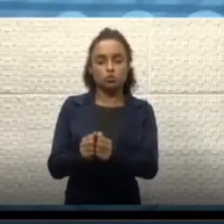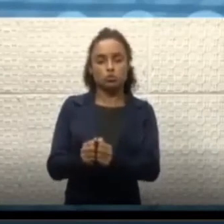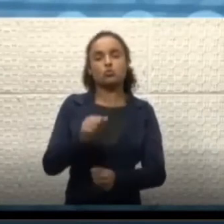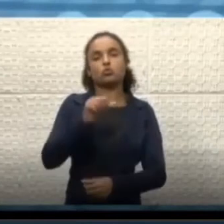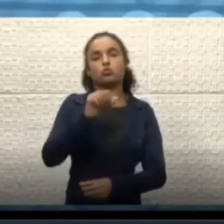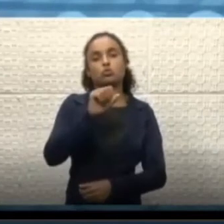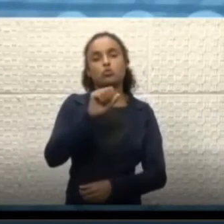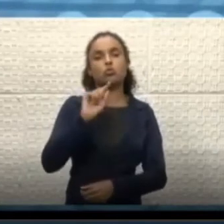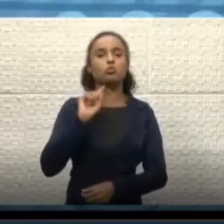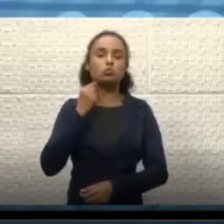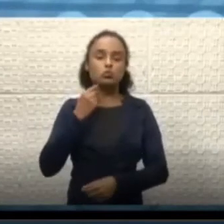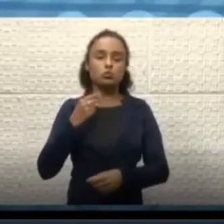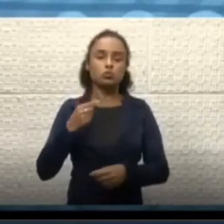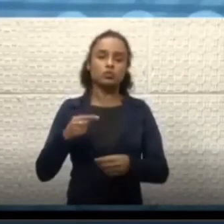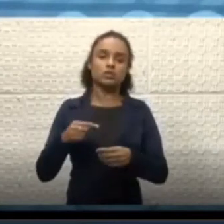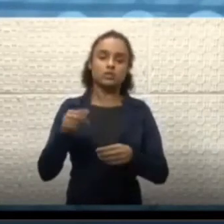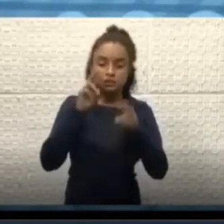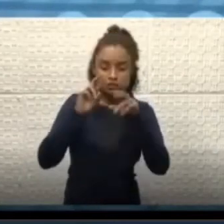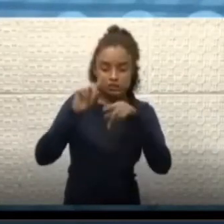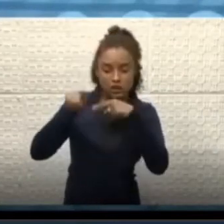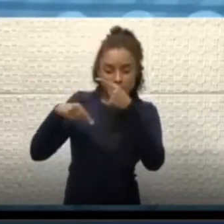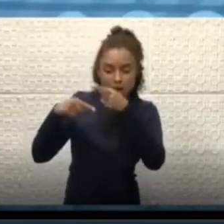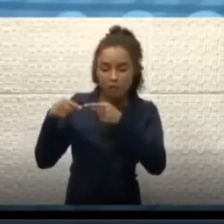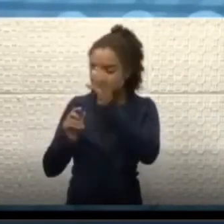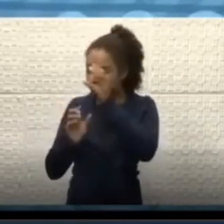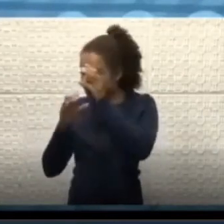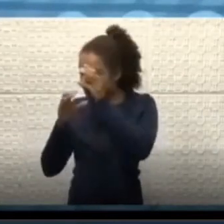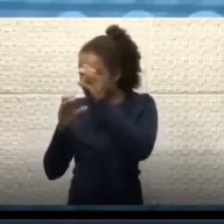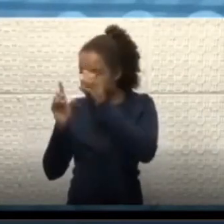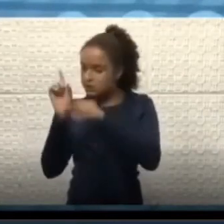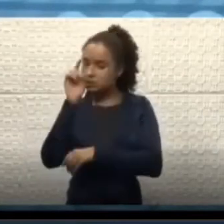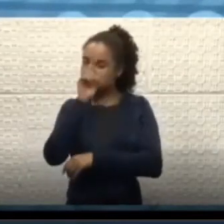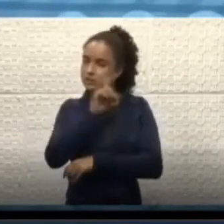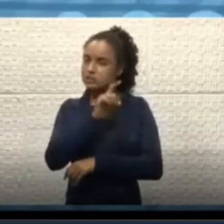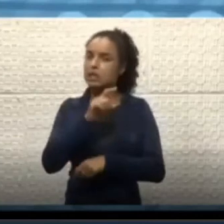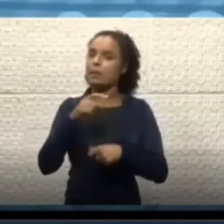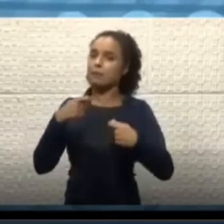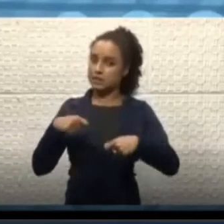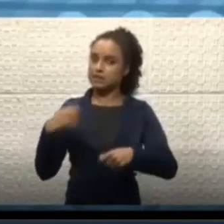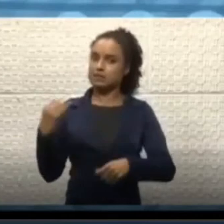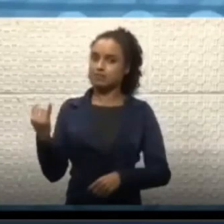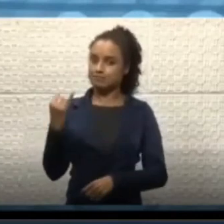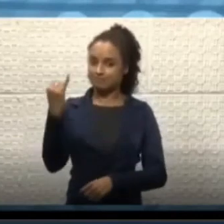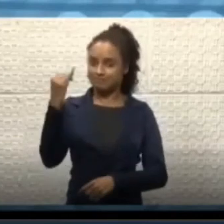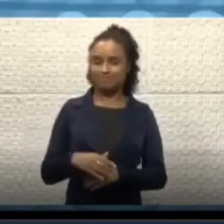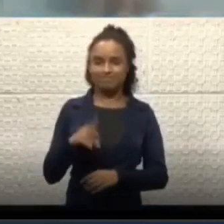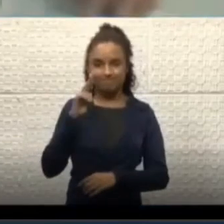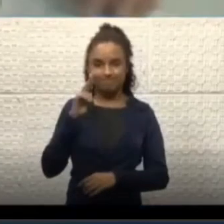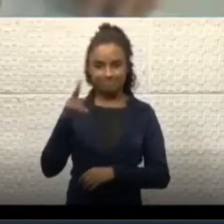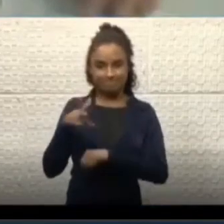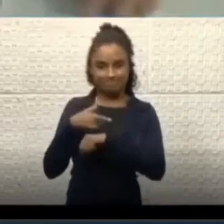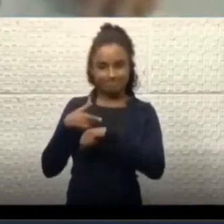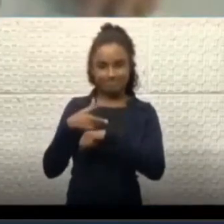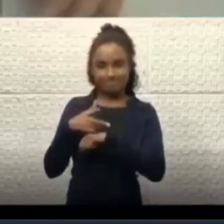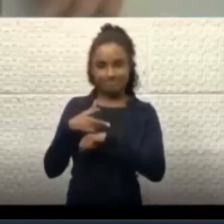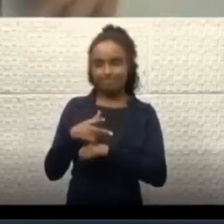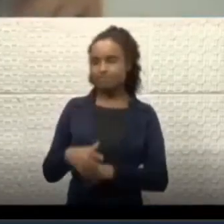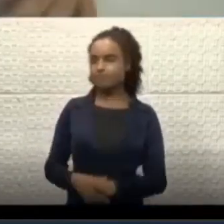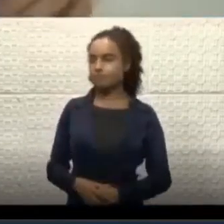junto com a sujidade e atrapalhe depois na observação, tá certo? Então essa é a parte principal. Então vamos para o vídeo para a gente ver essa